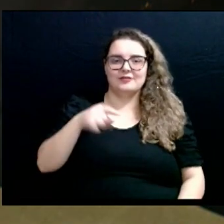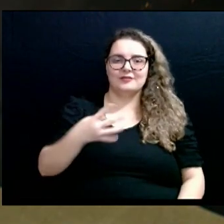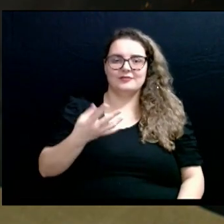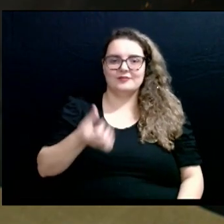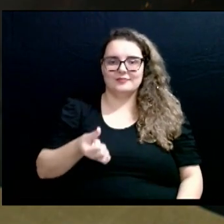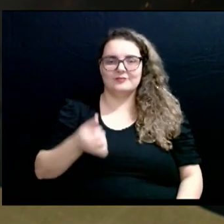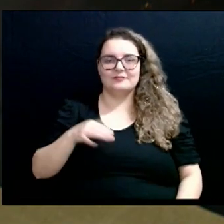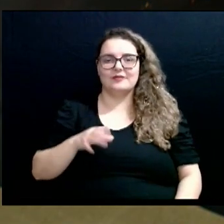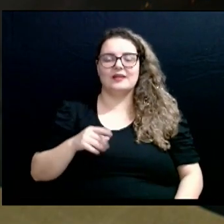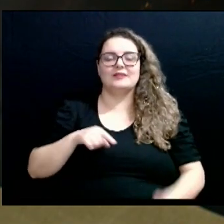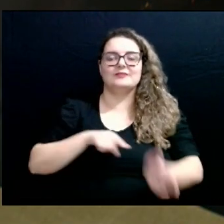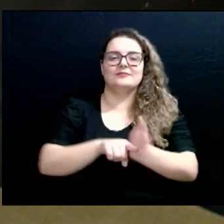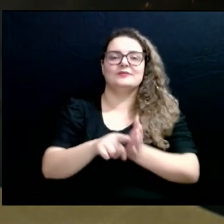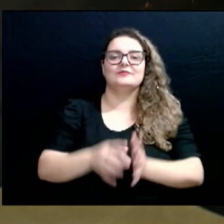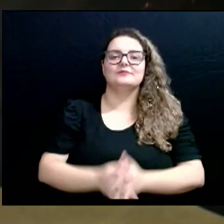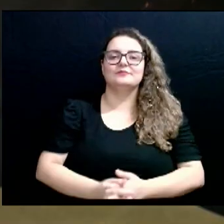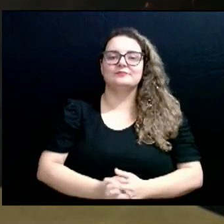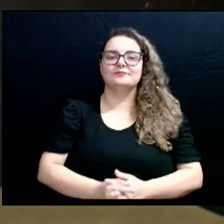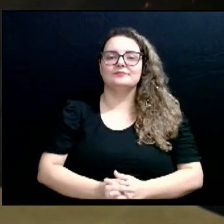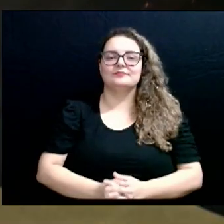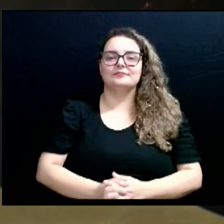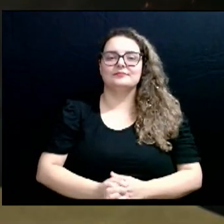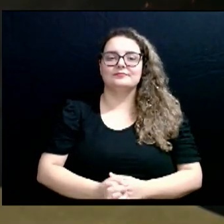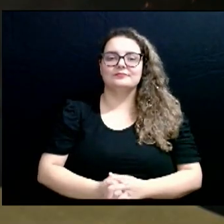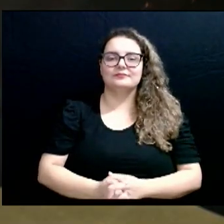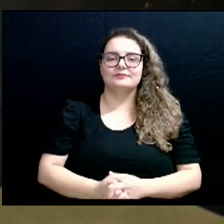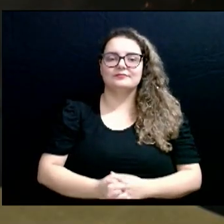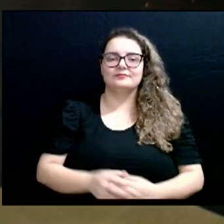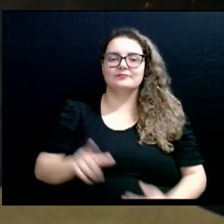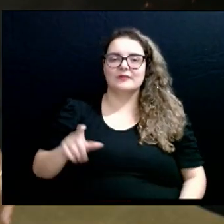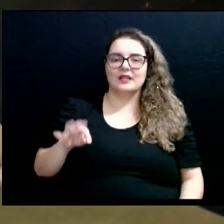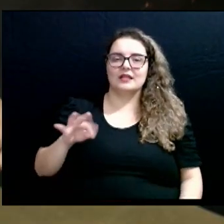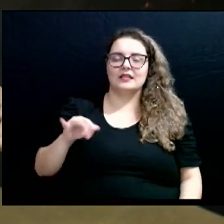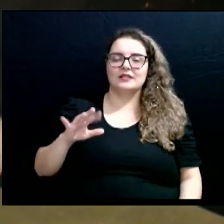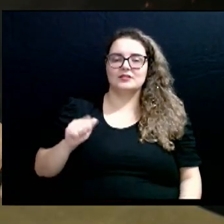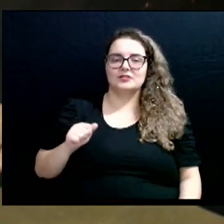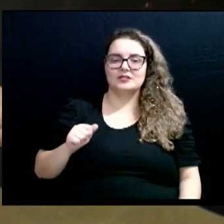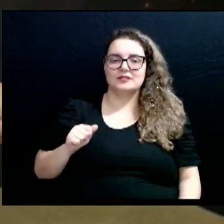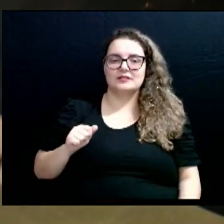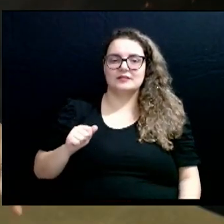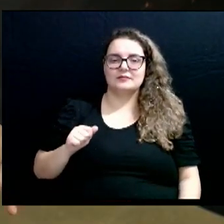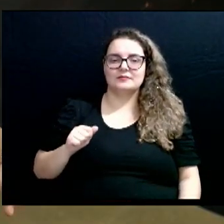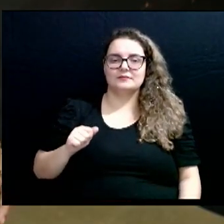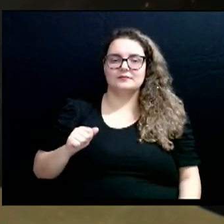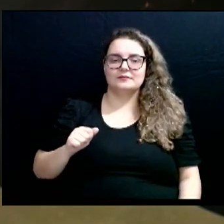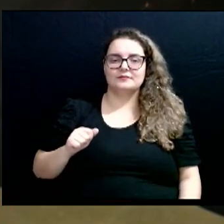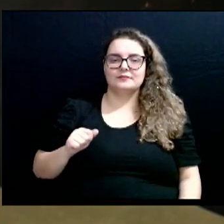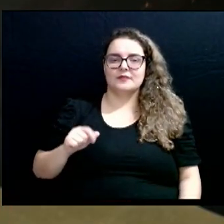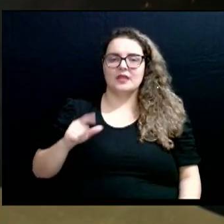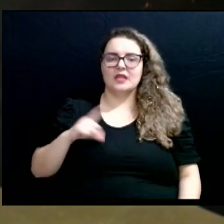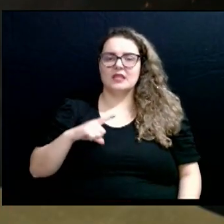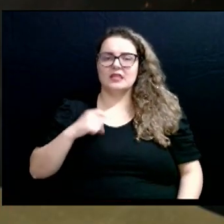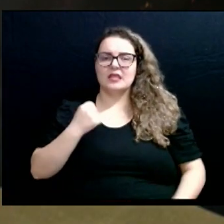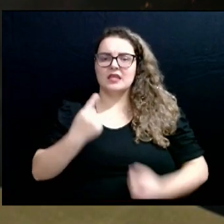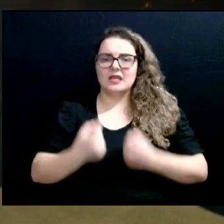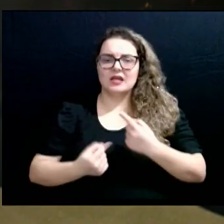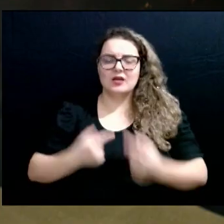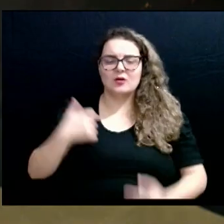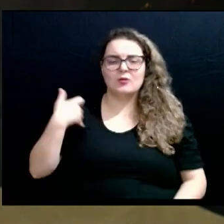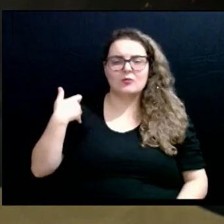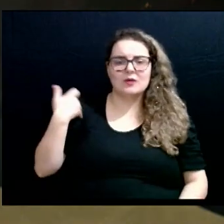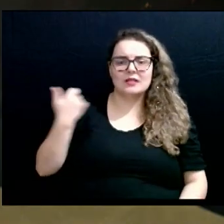para gente. A Letícia Pires, da Vila Brandina. Existe alguma idade em que as crianças ficam